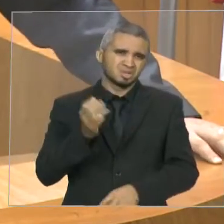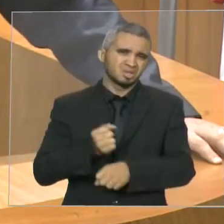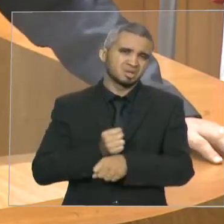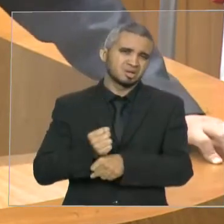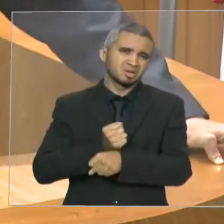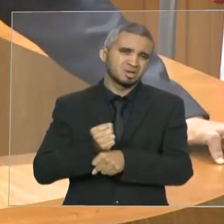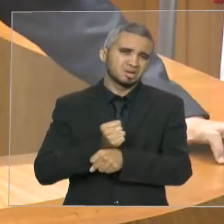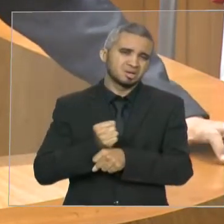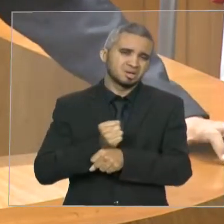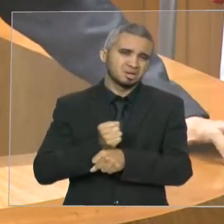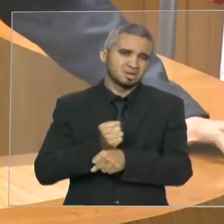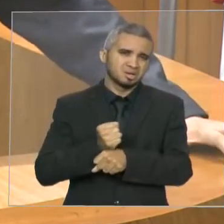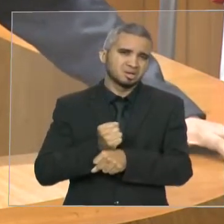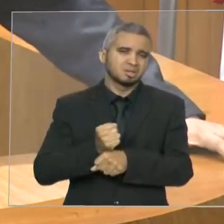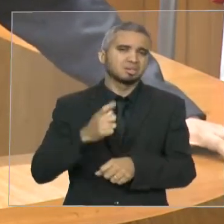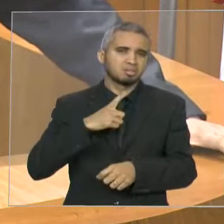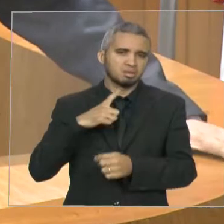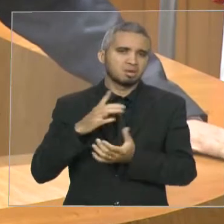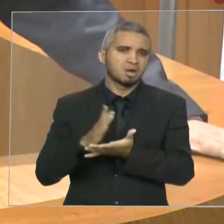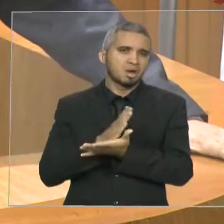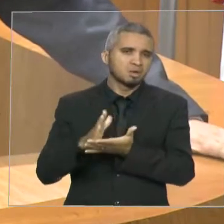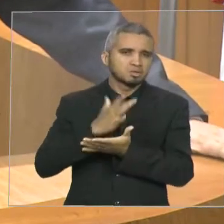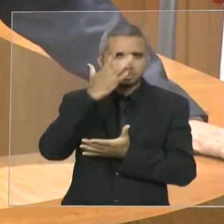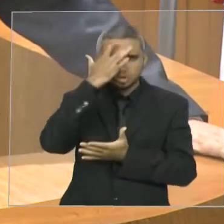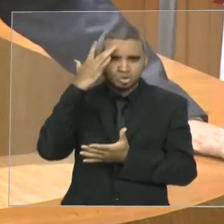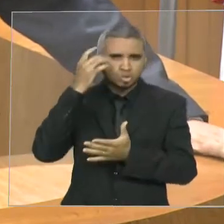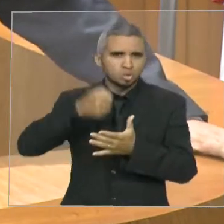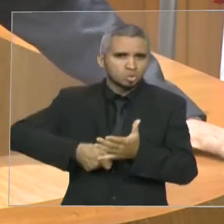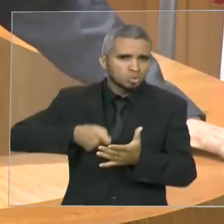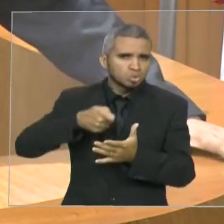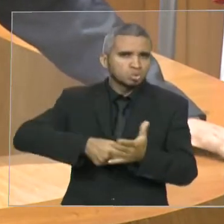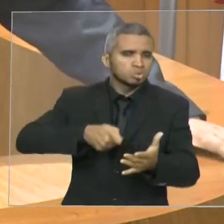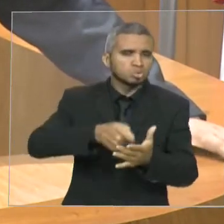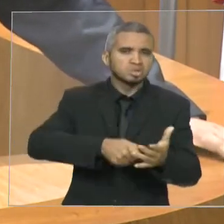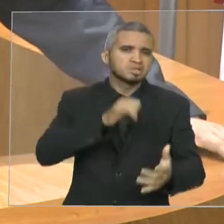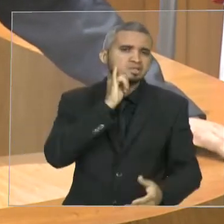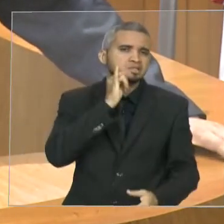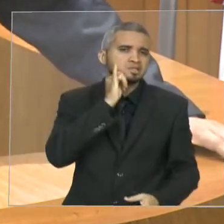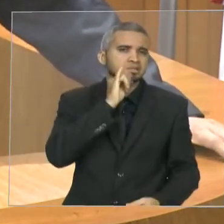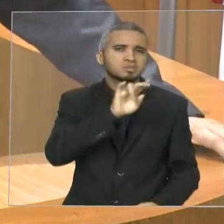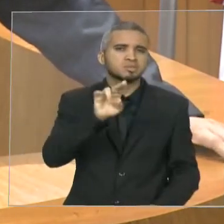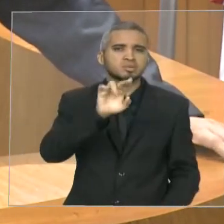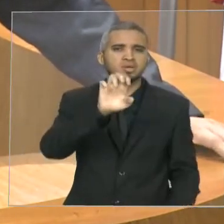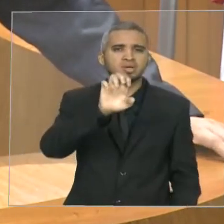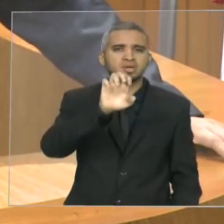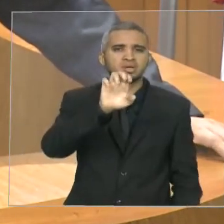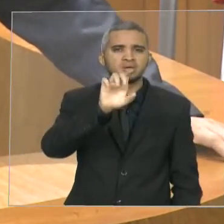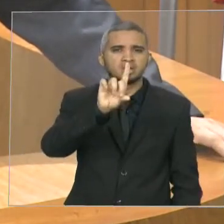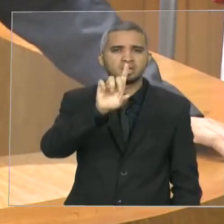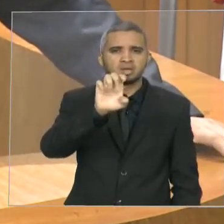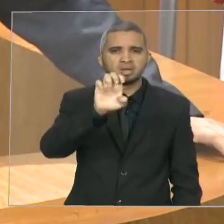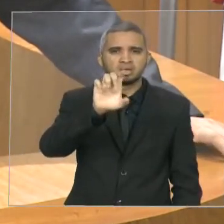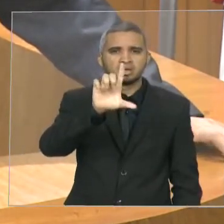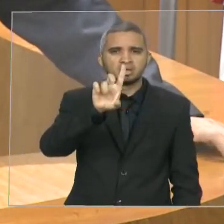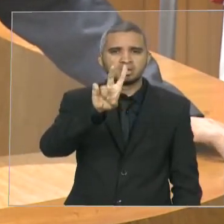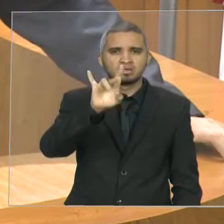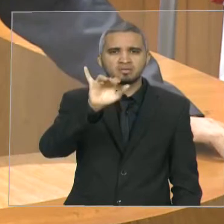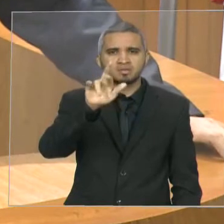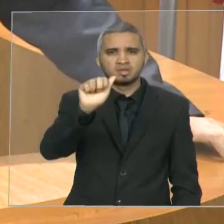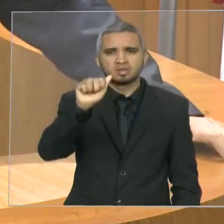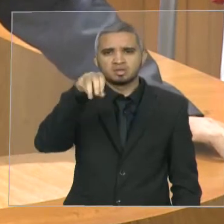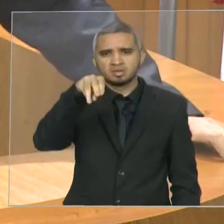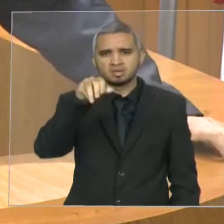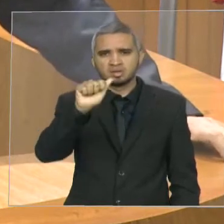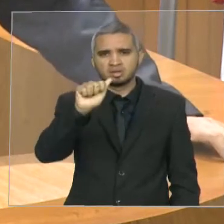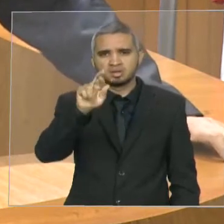E muitas pessoas lutaram, a exemplo da professora Edelvira Marques, a exemplo do